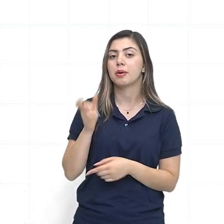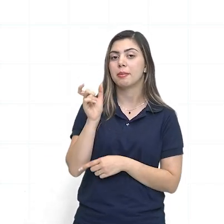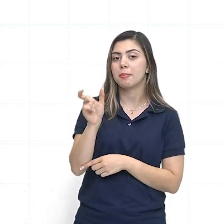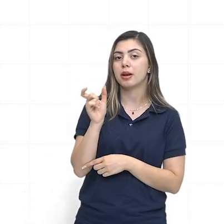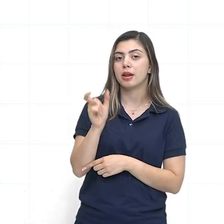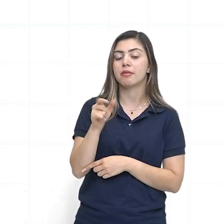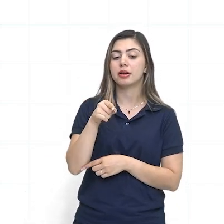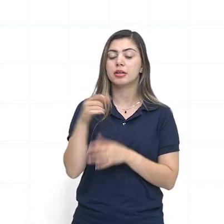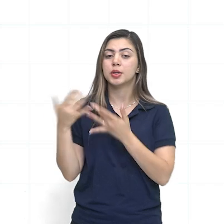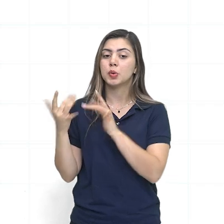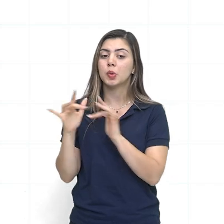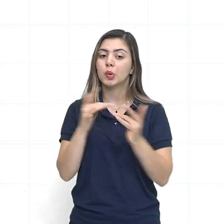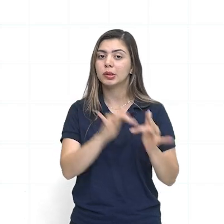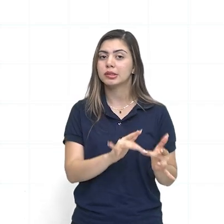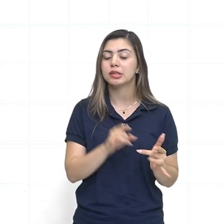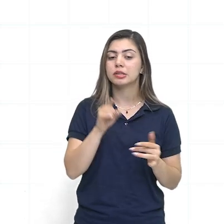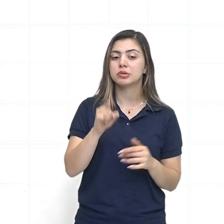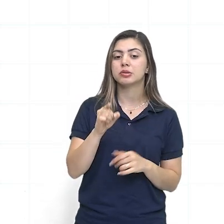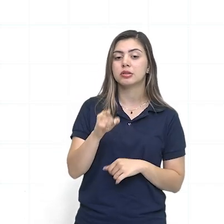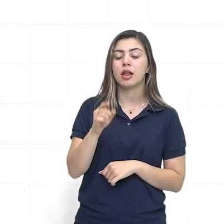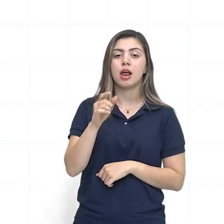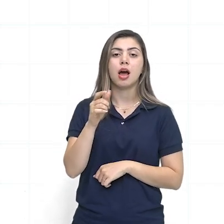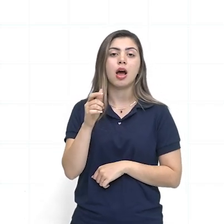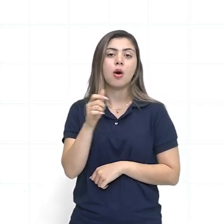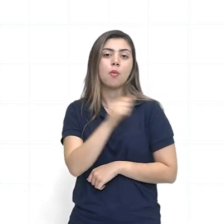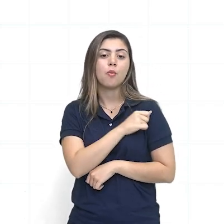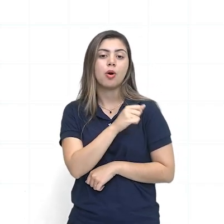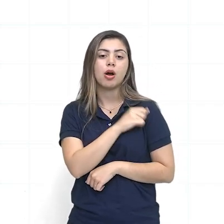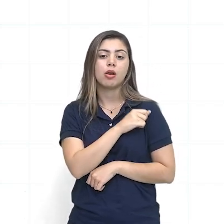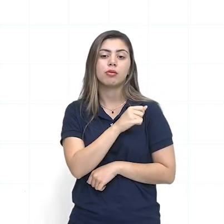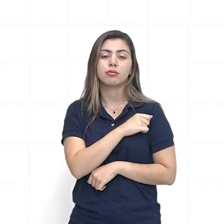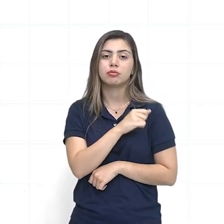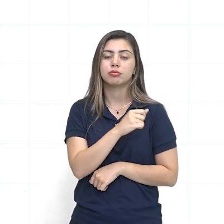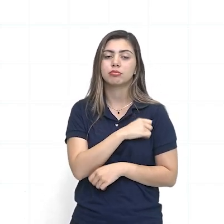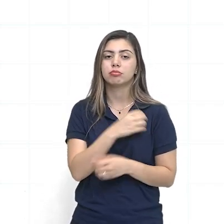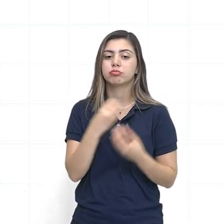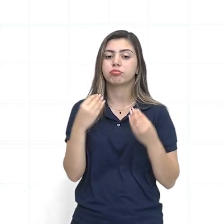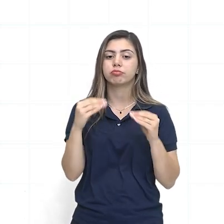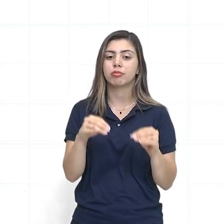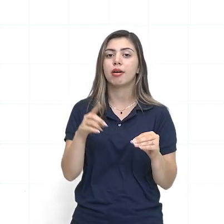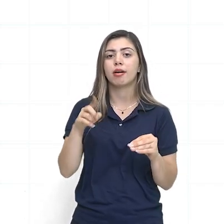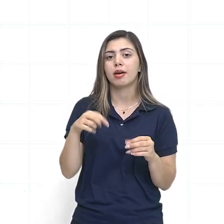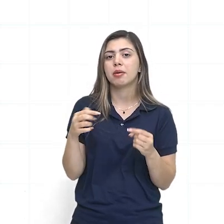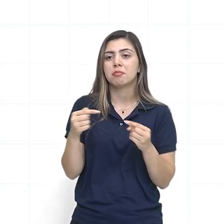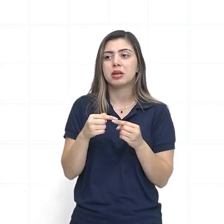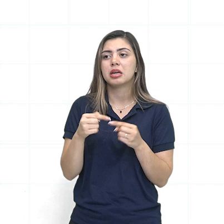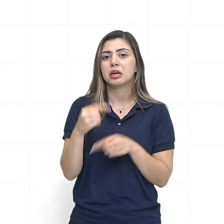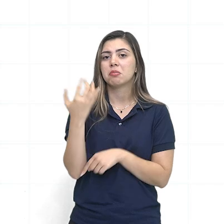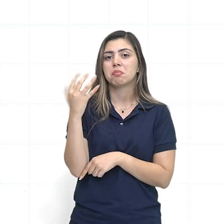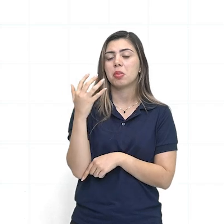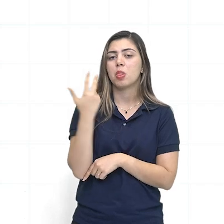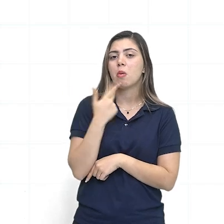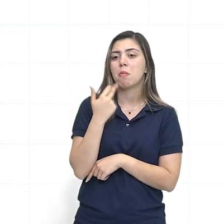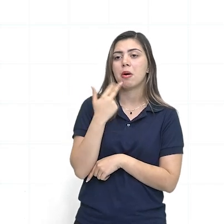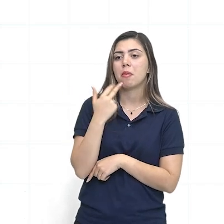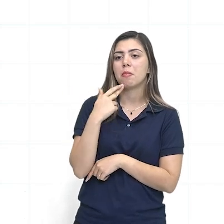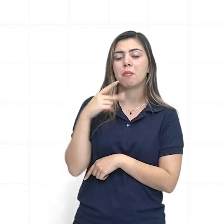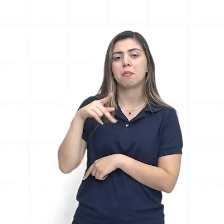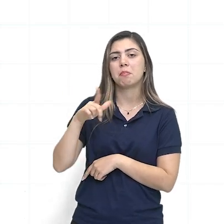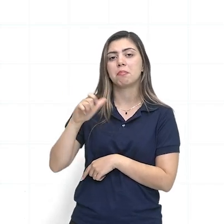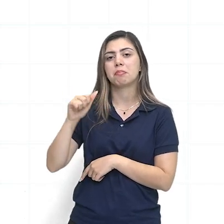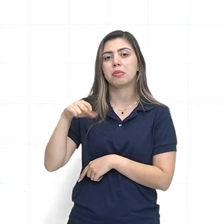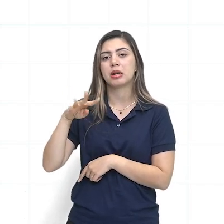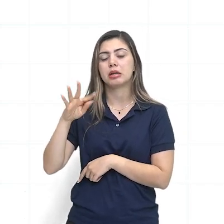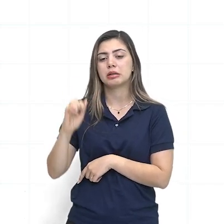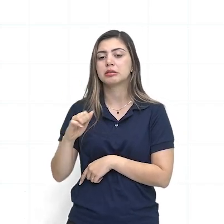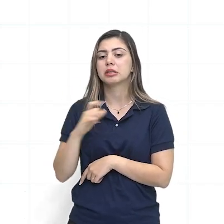nesse contexto em que o menino está colocando, está no sentido de planta mesmo, né? Uma plantinha que fica ali